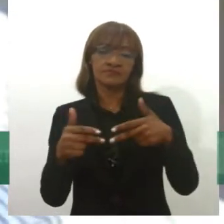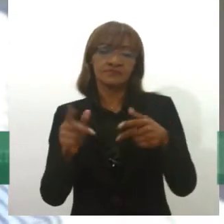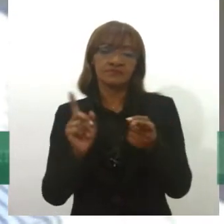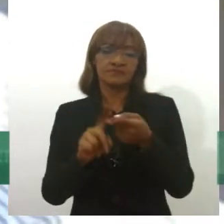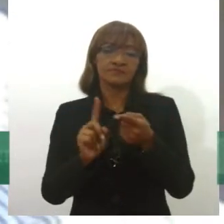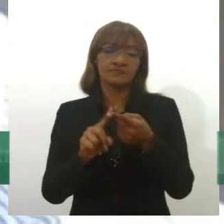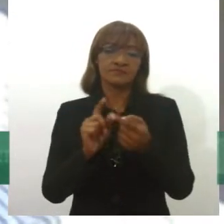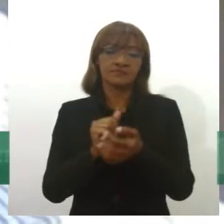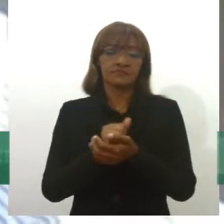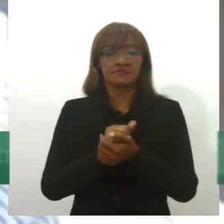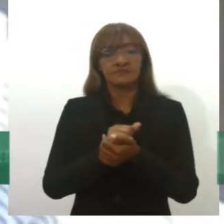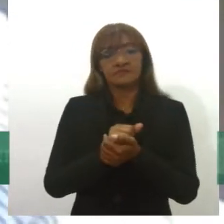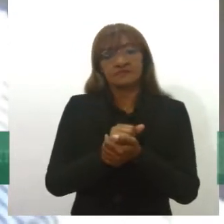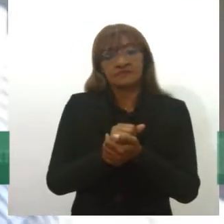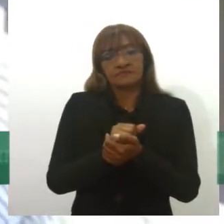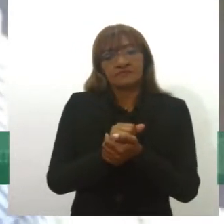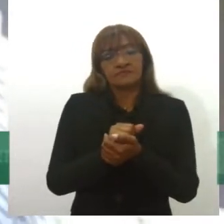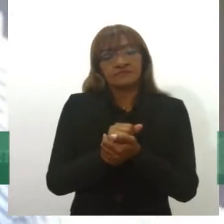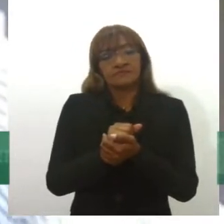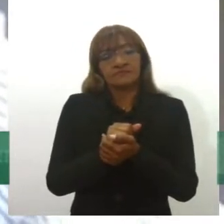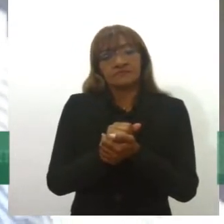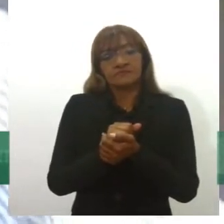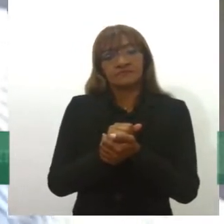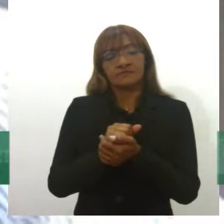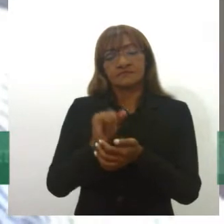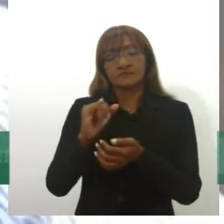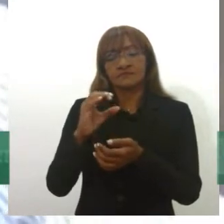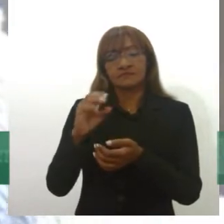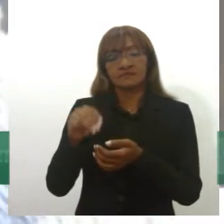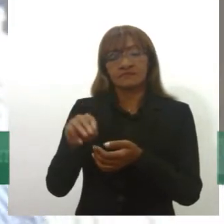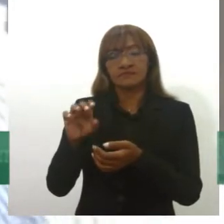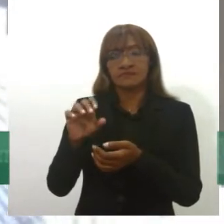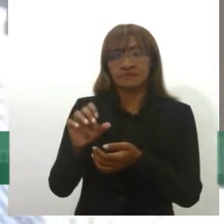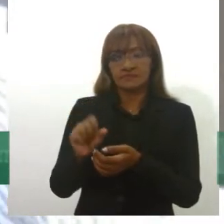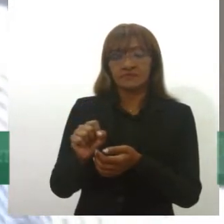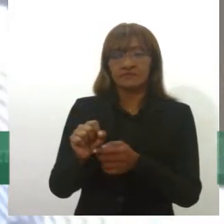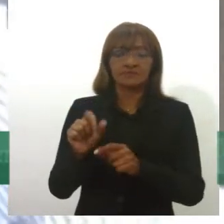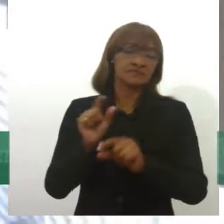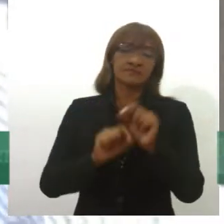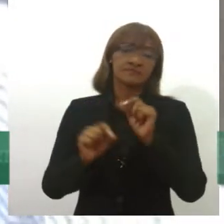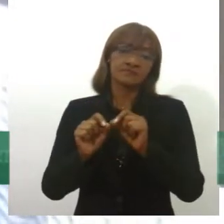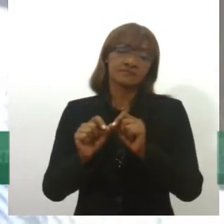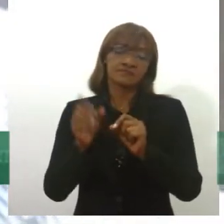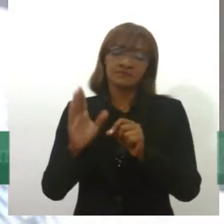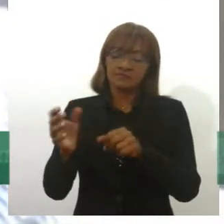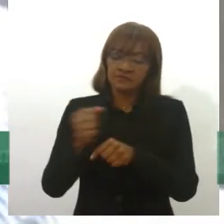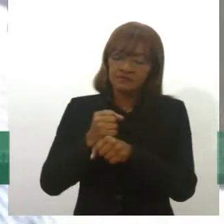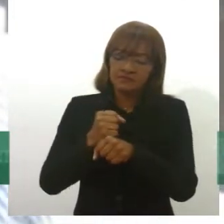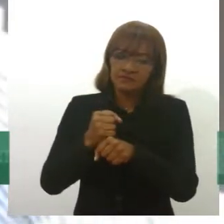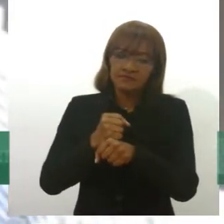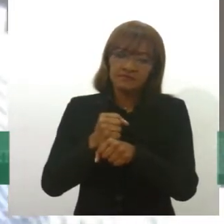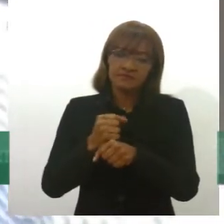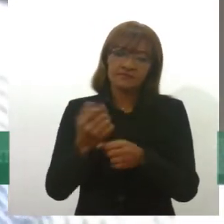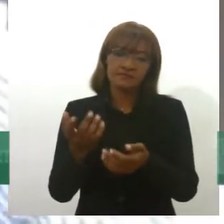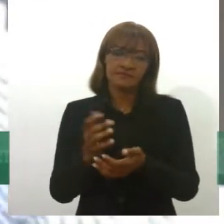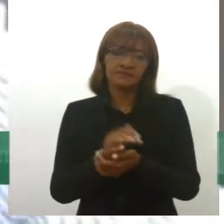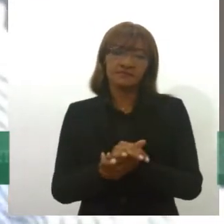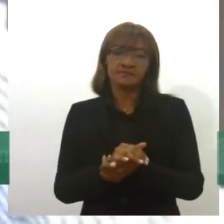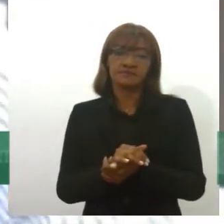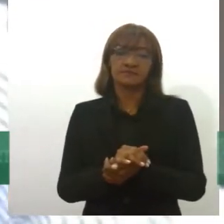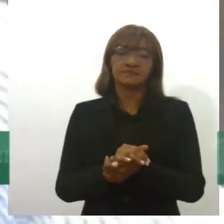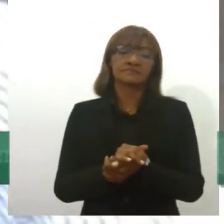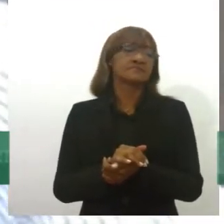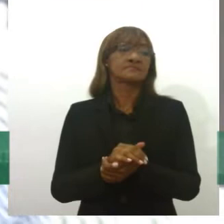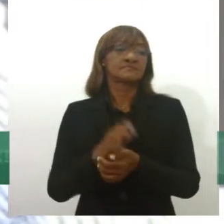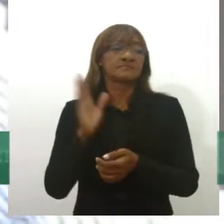que o ICMS está congelado. Bom, as alíquotas não sofrem alteração há muitos anos, e o